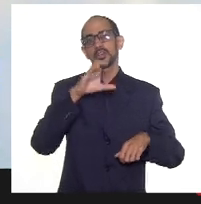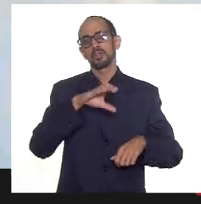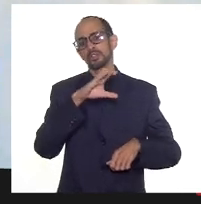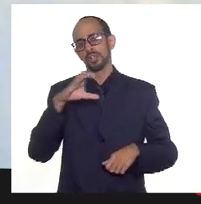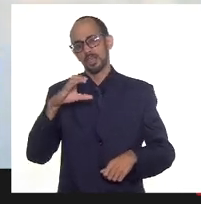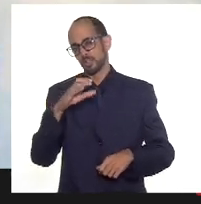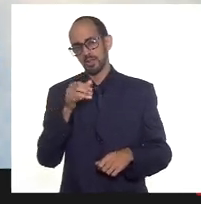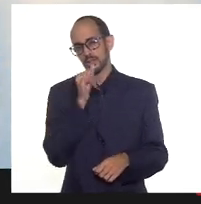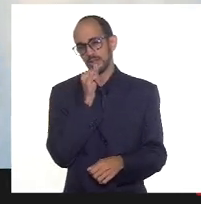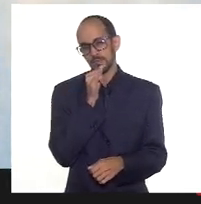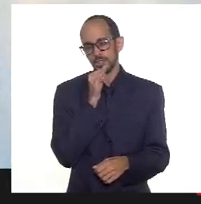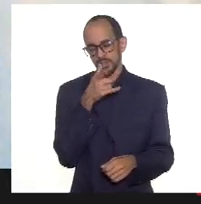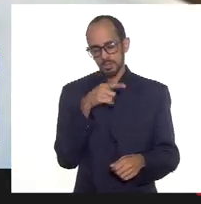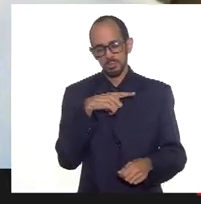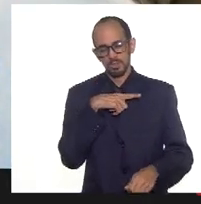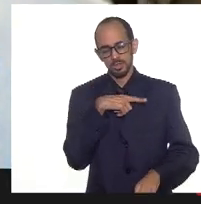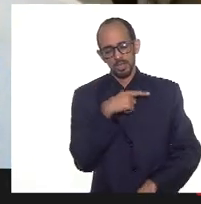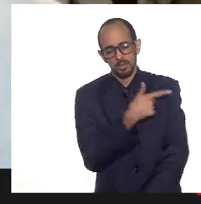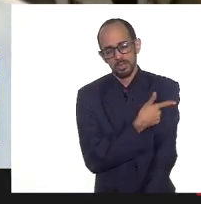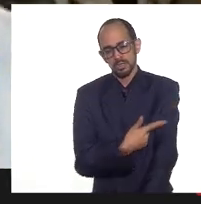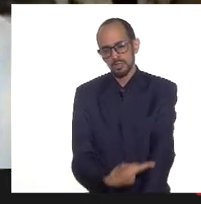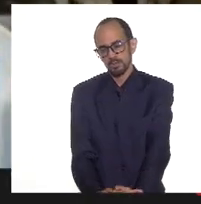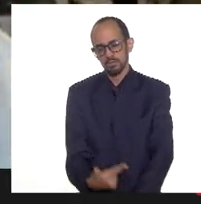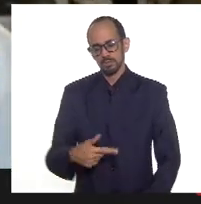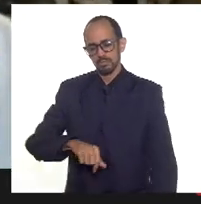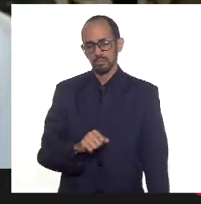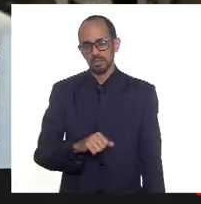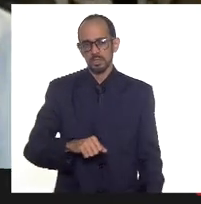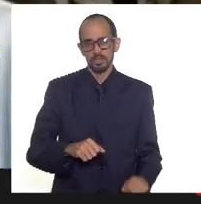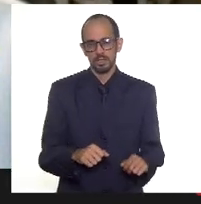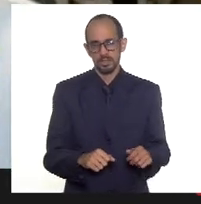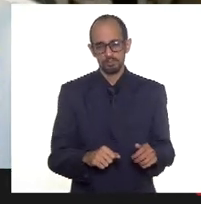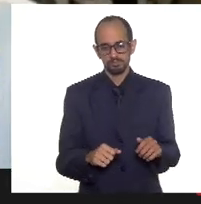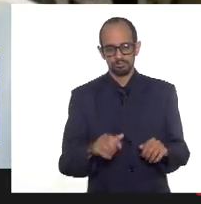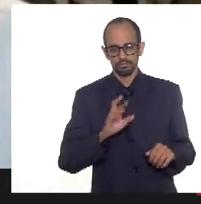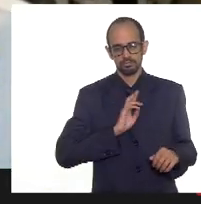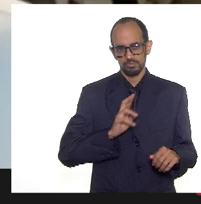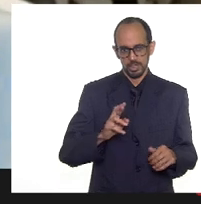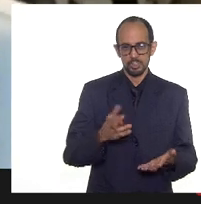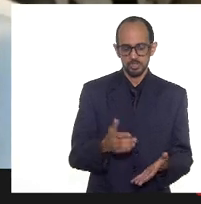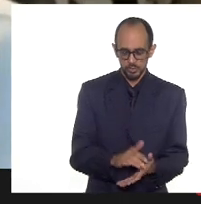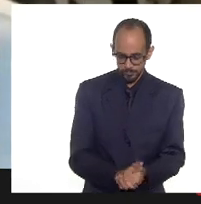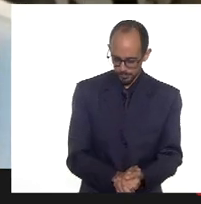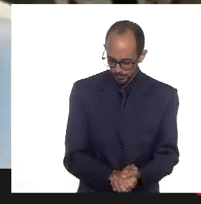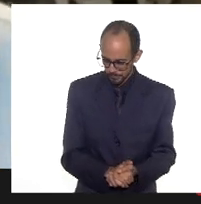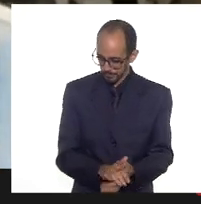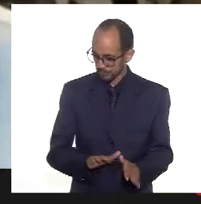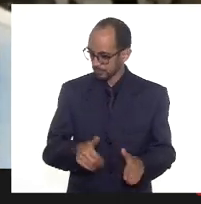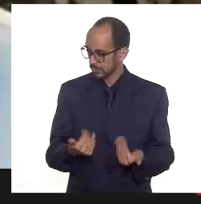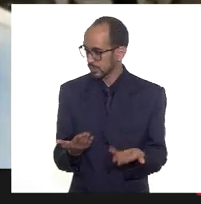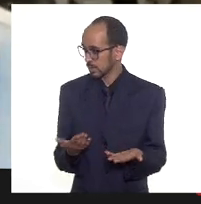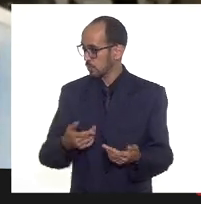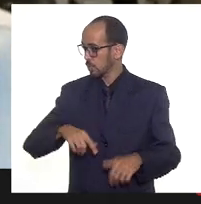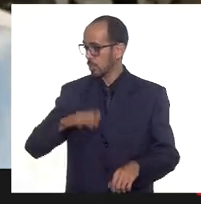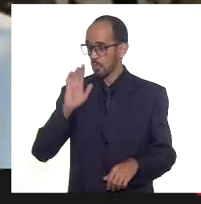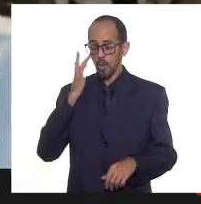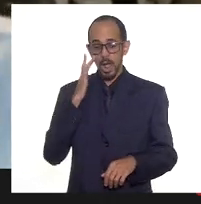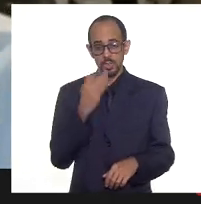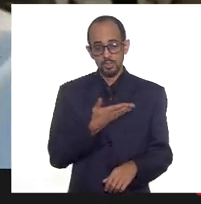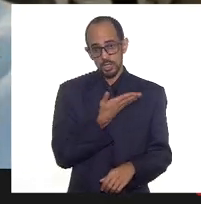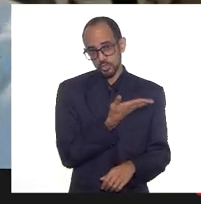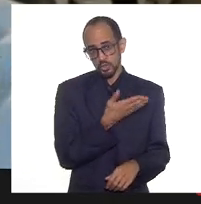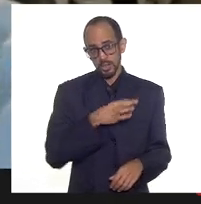têm uma disciplina maior, né? Doutrinária, religiosa, etc. Mas, de qualquer maneira, eu acho que a senhora está certa. E